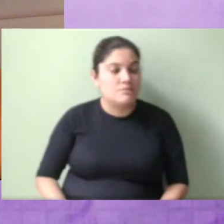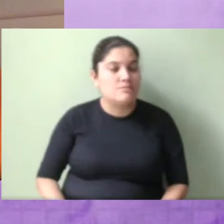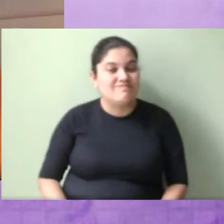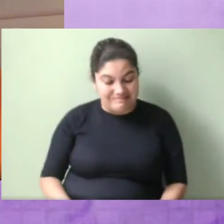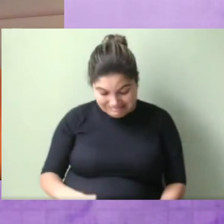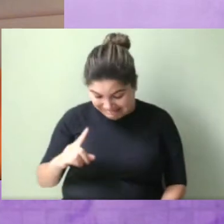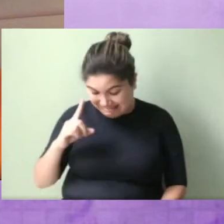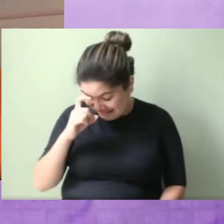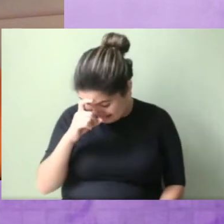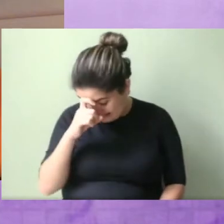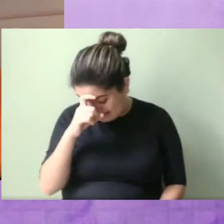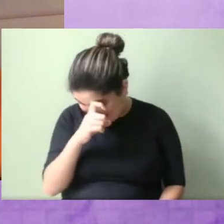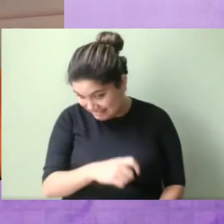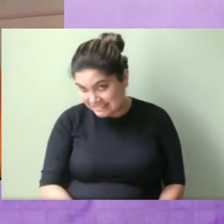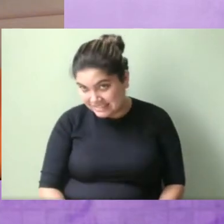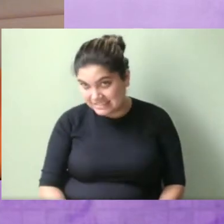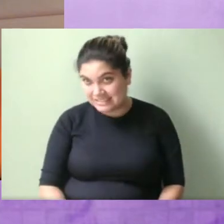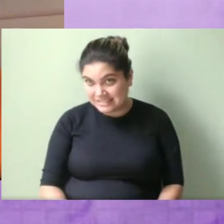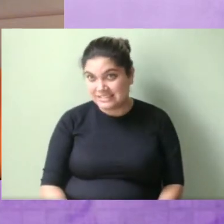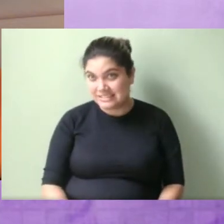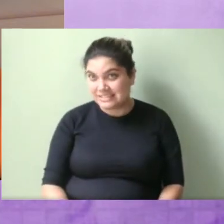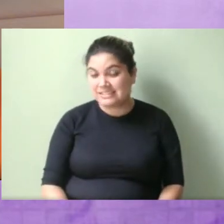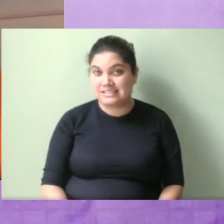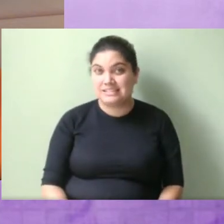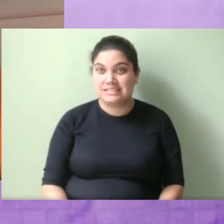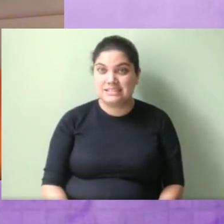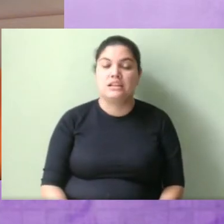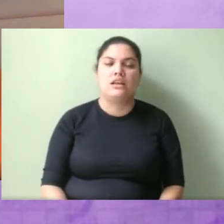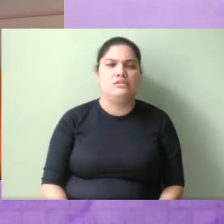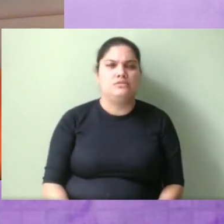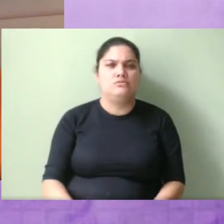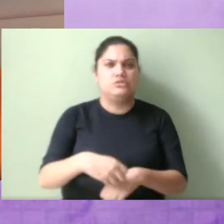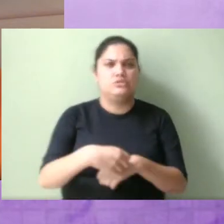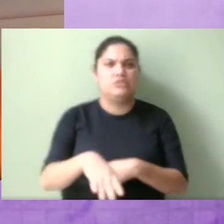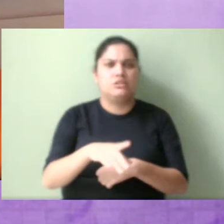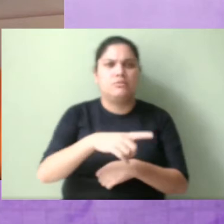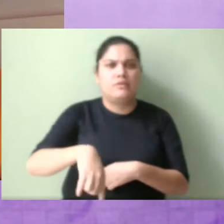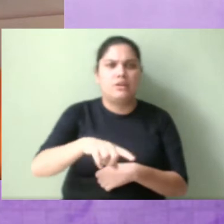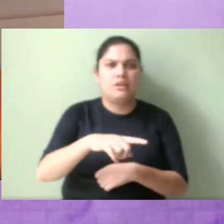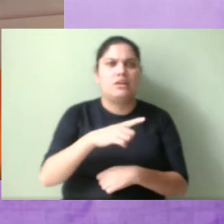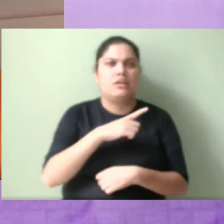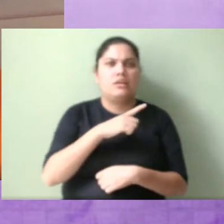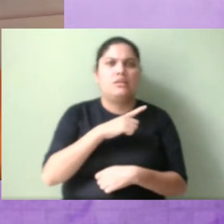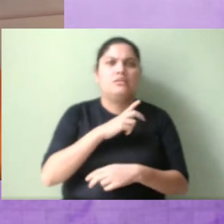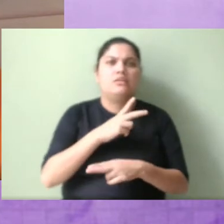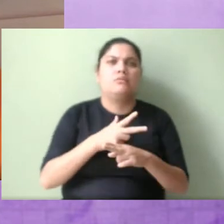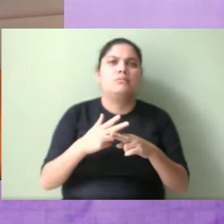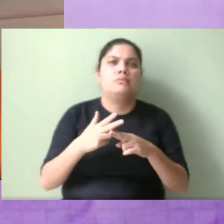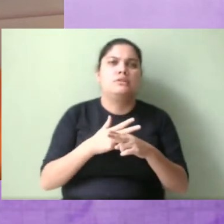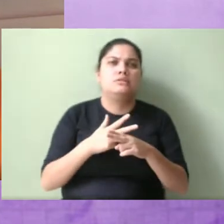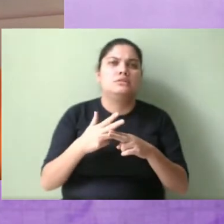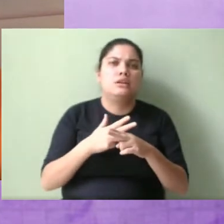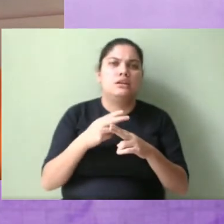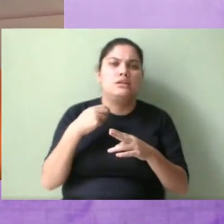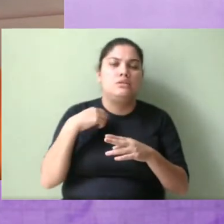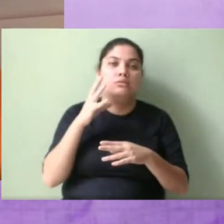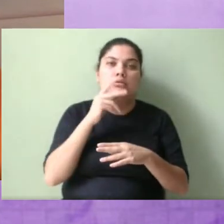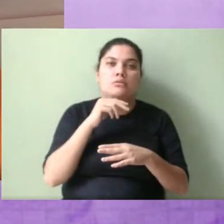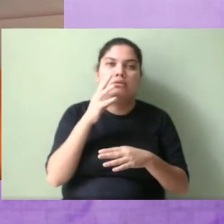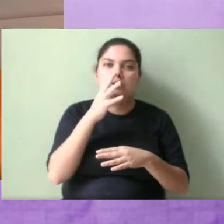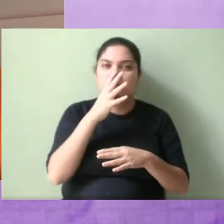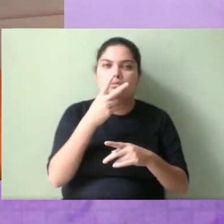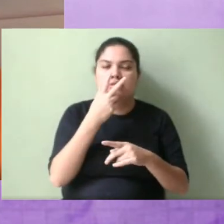bonitinha, adolescente, os personagens são muito bem construídos, as dificuldades, você vê que elas são meio universais